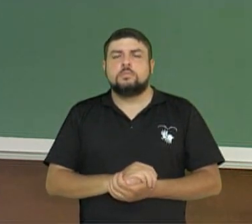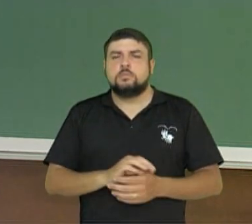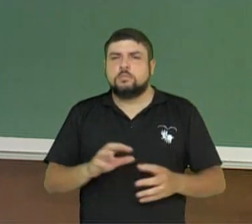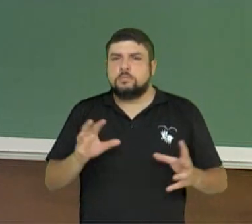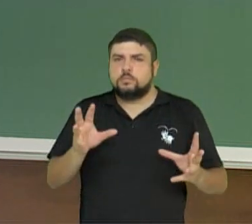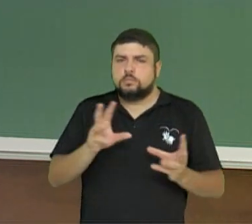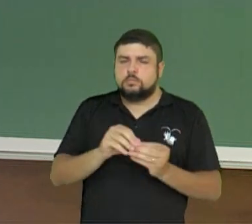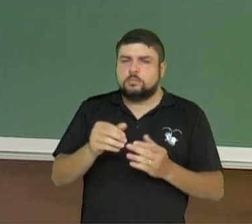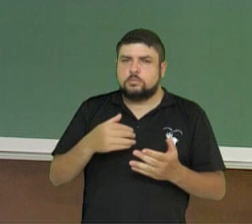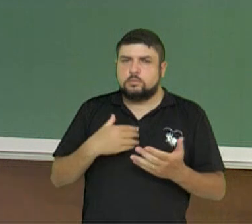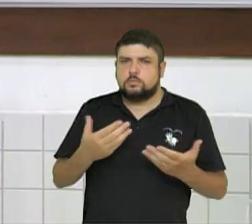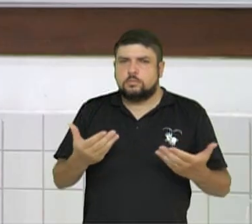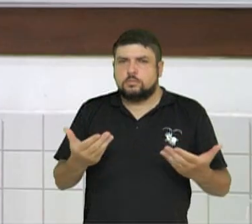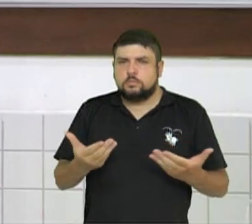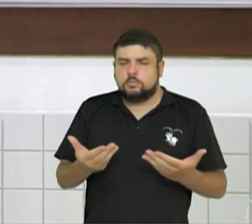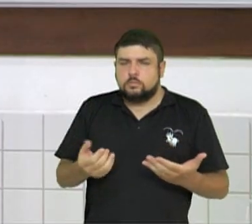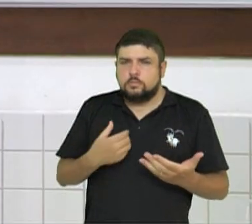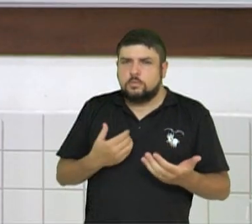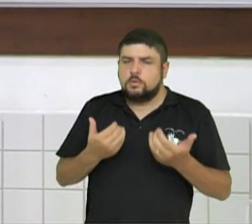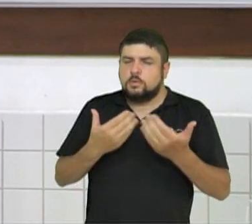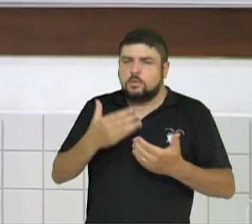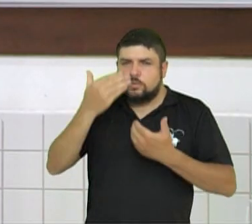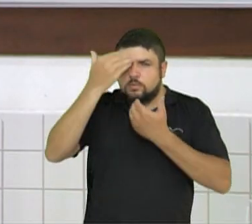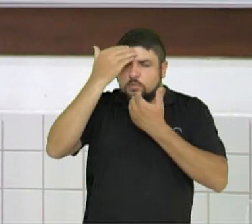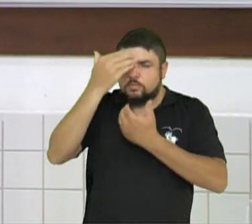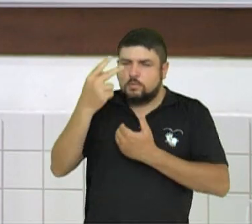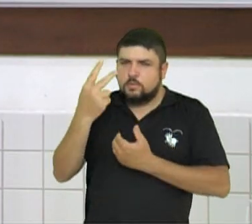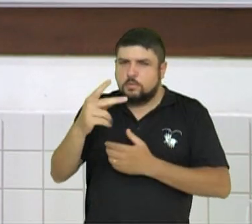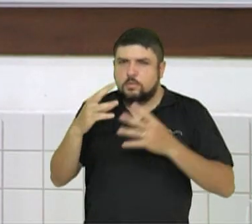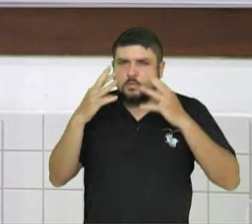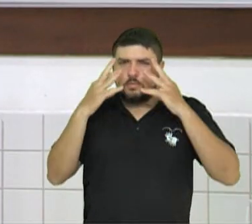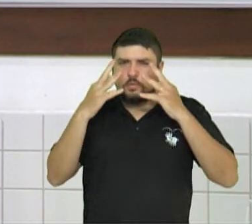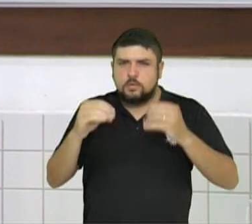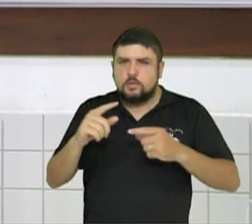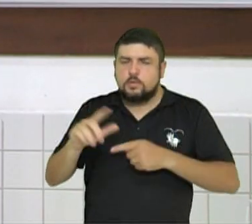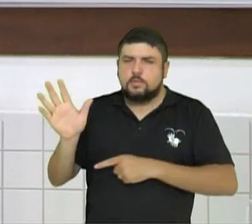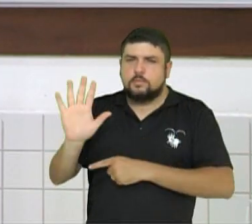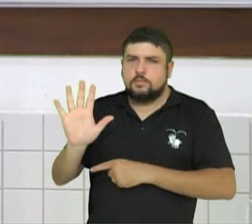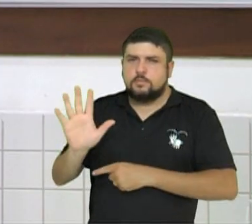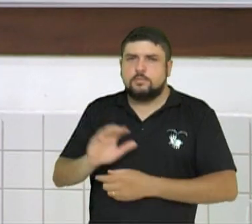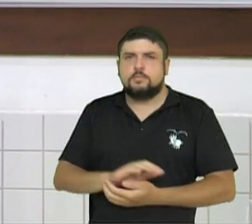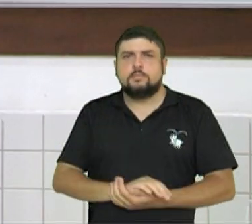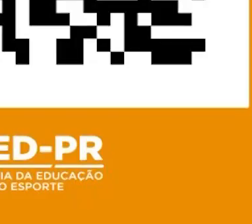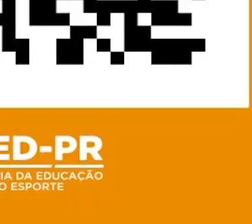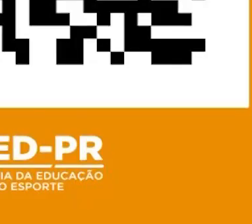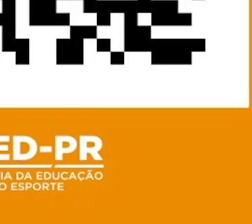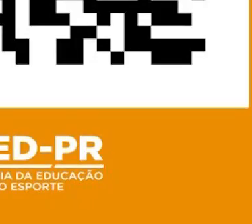por hoy es eso. Muchas gracias por su atención y hasta luego.